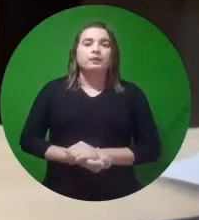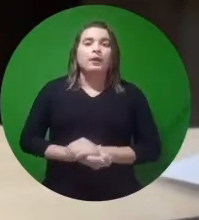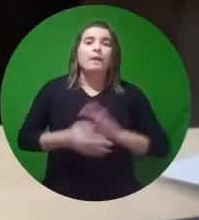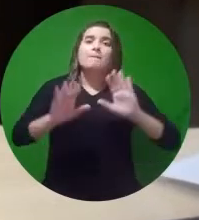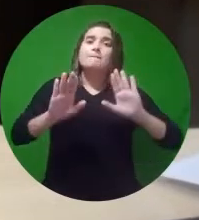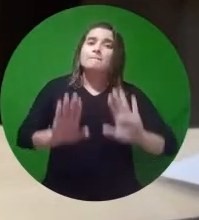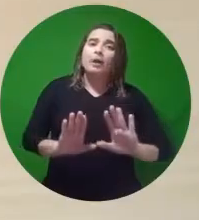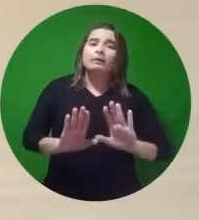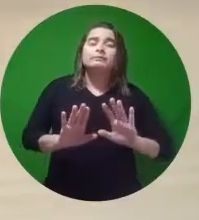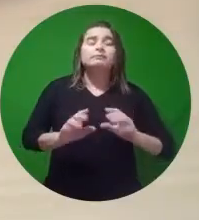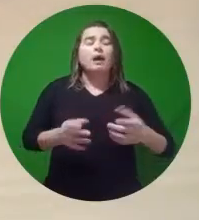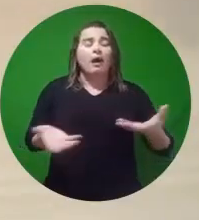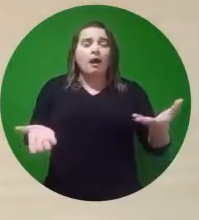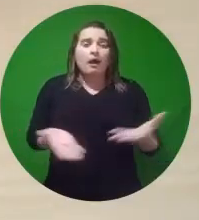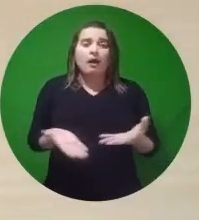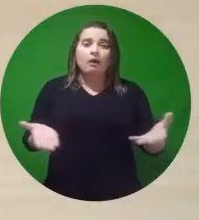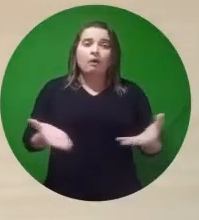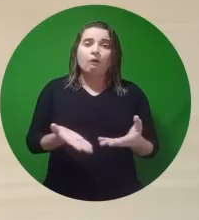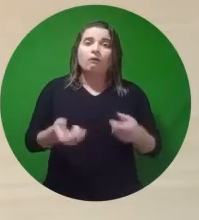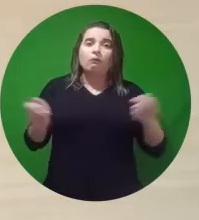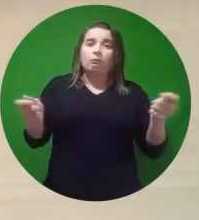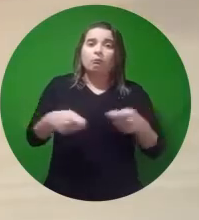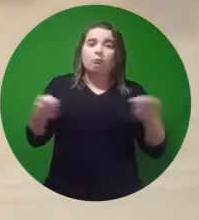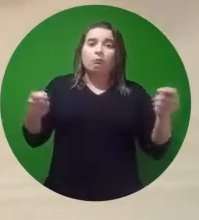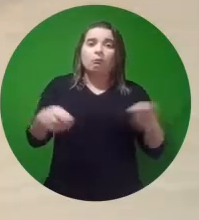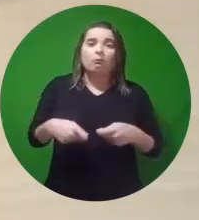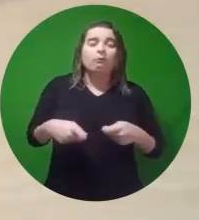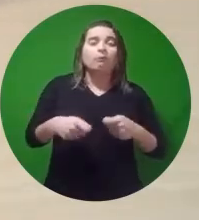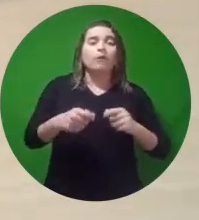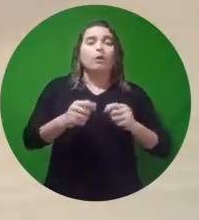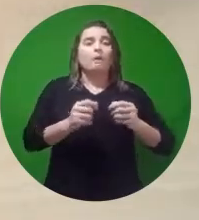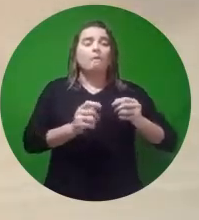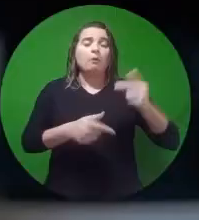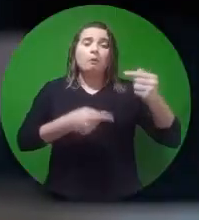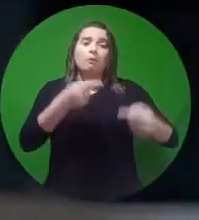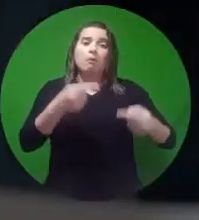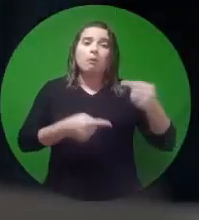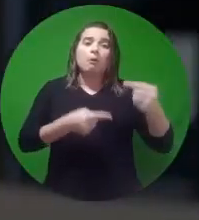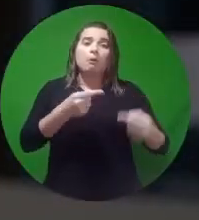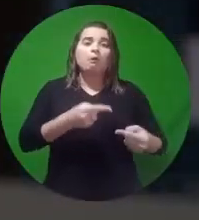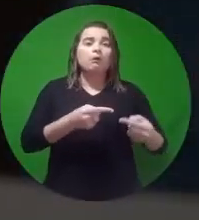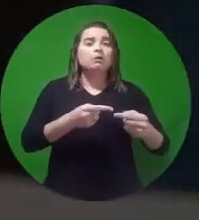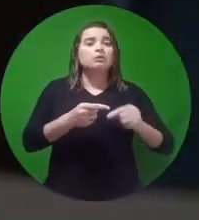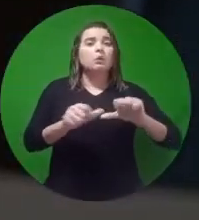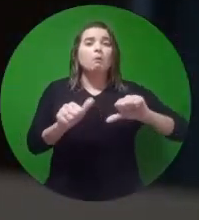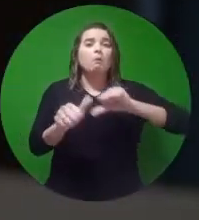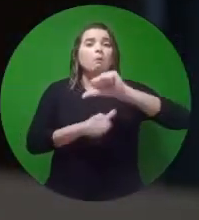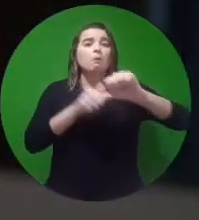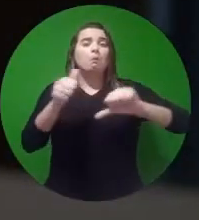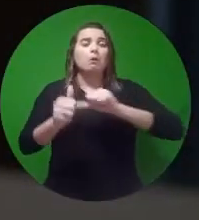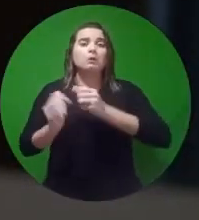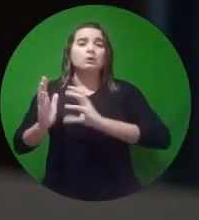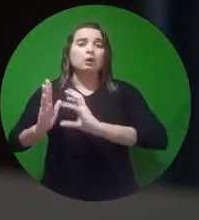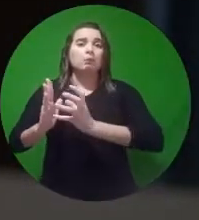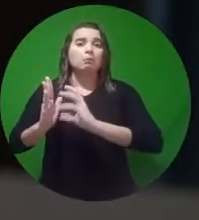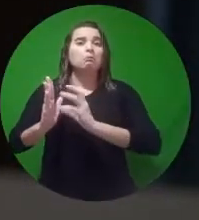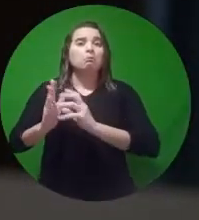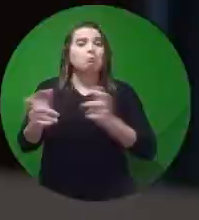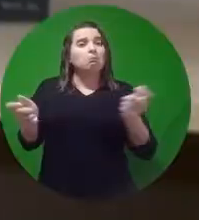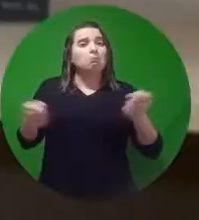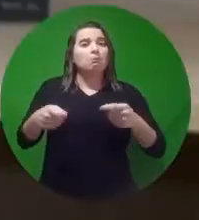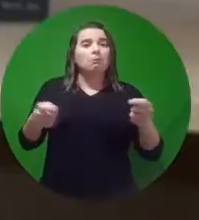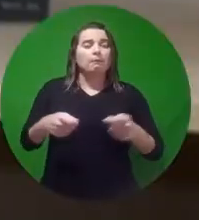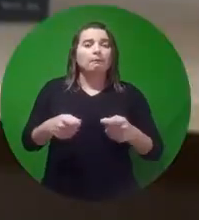algumas situações que permitem o político mudar de agremiação sem ser enquadrado pela lei da fidelidade